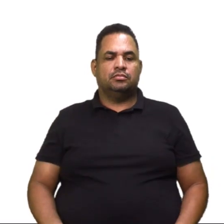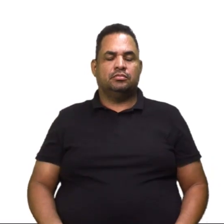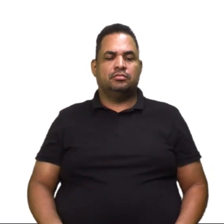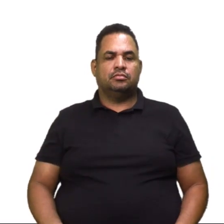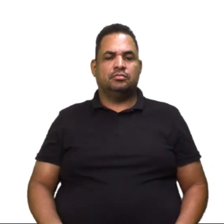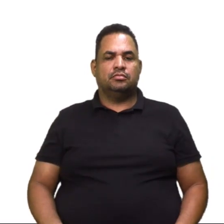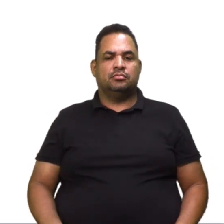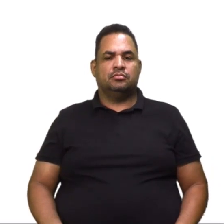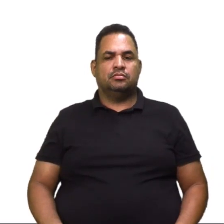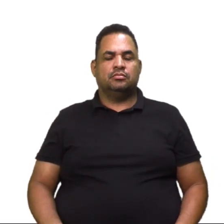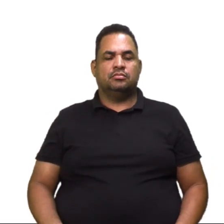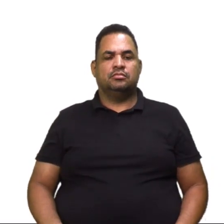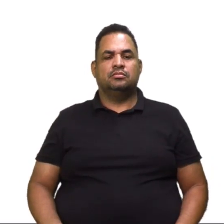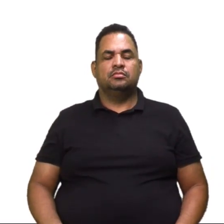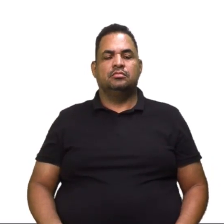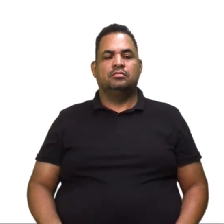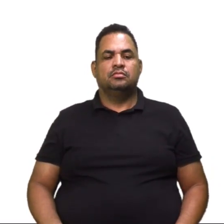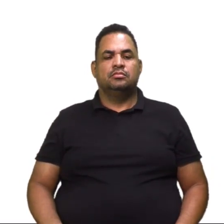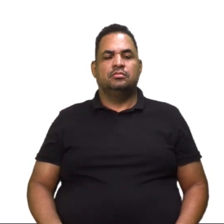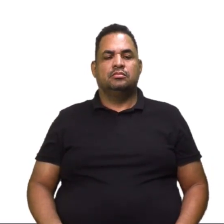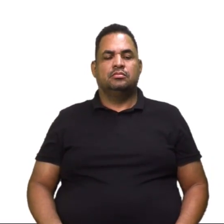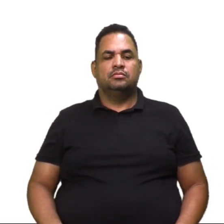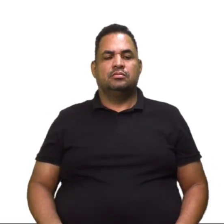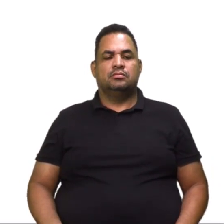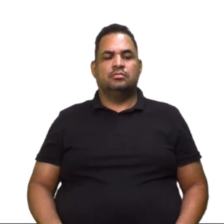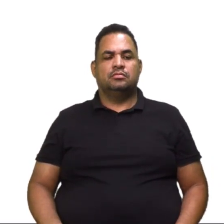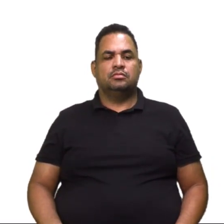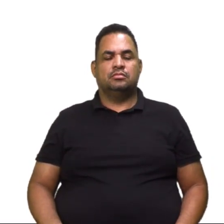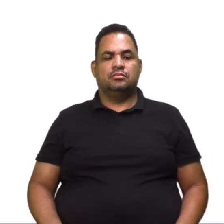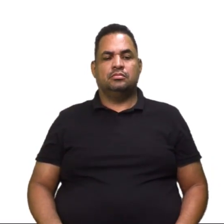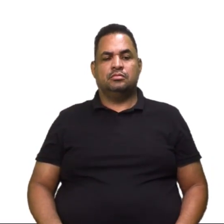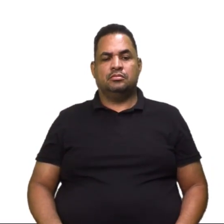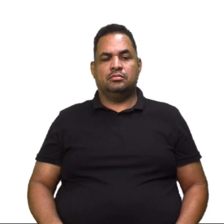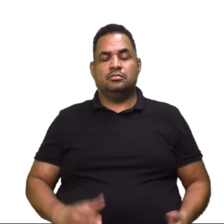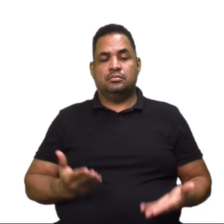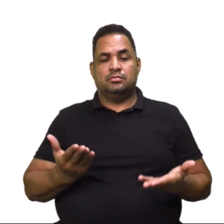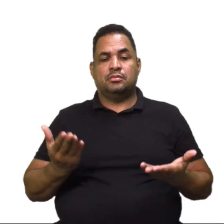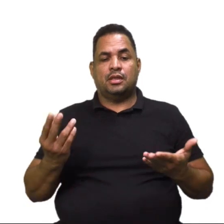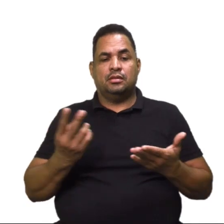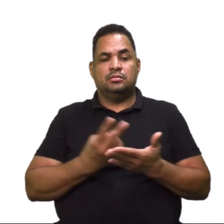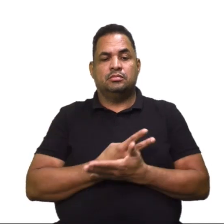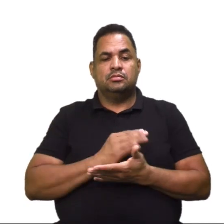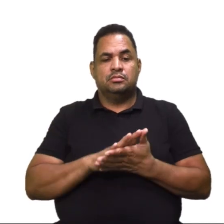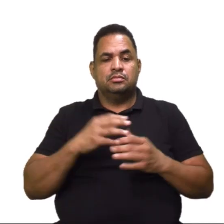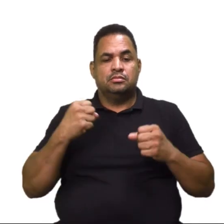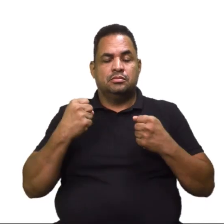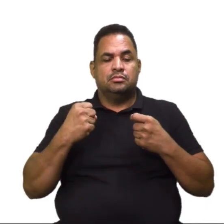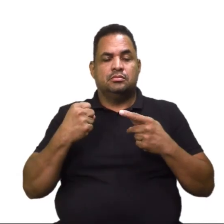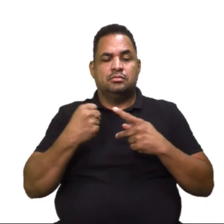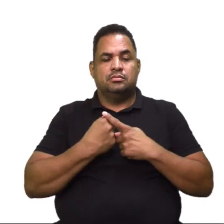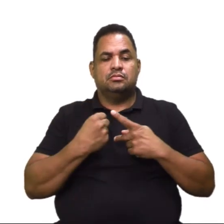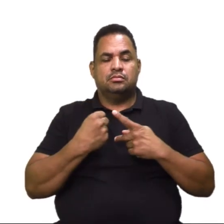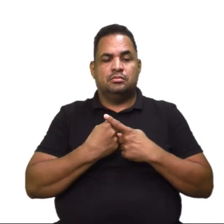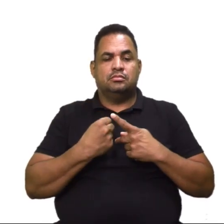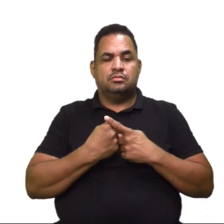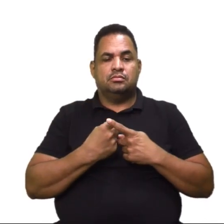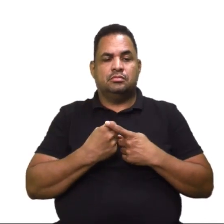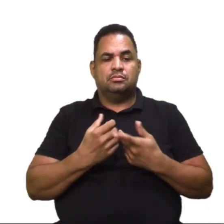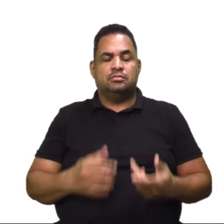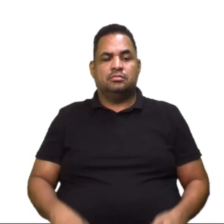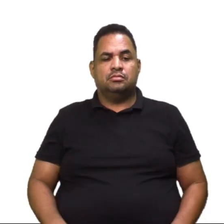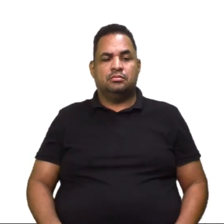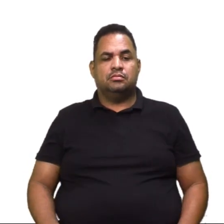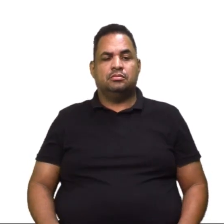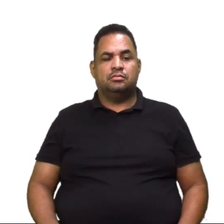cancro mole, tá? A Trichomonas vaginalis, que é provocada por um protozoário, vai provocar tricomoníase,